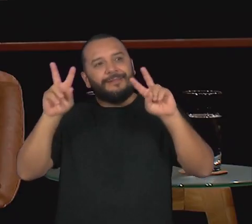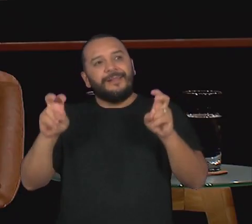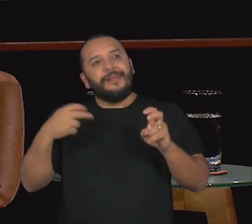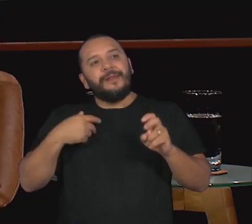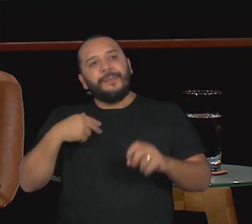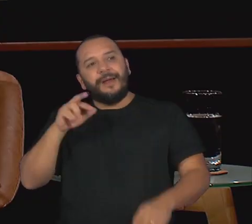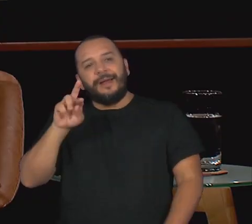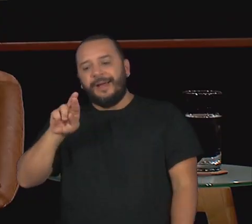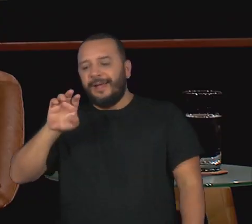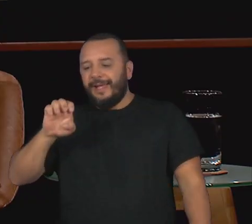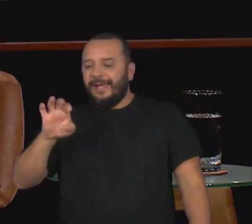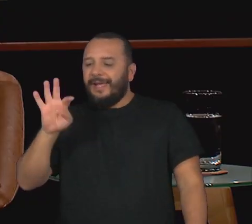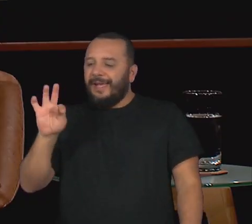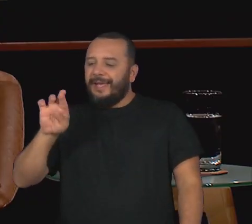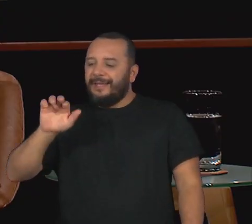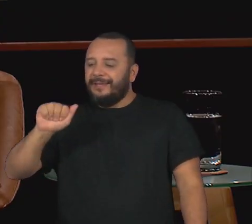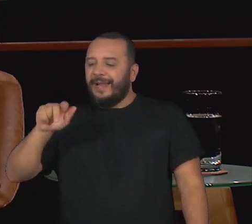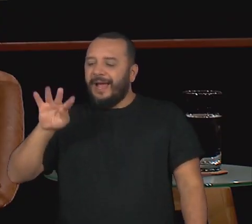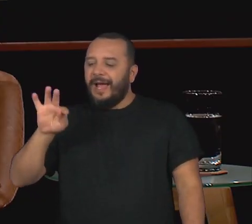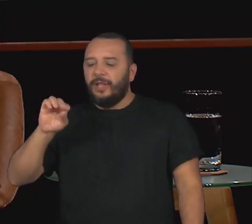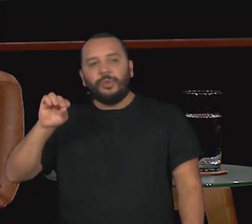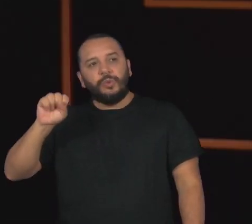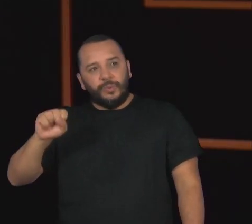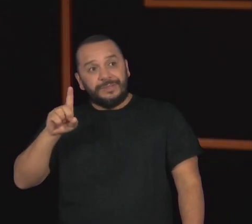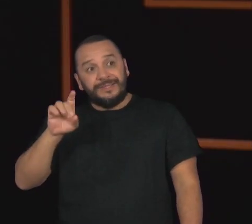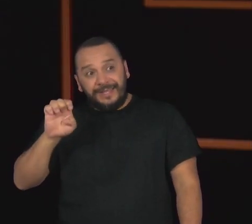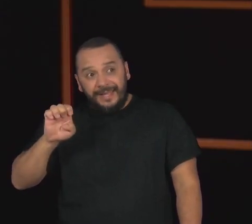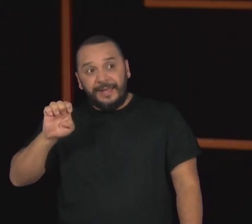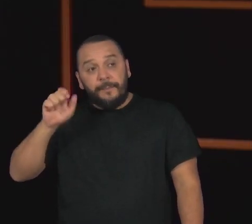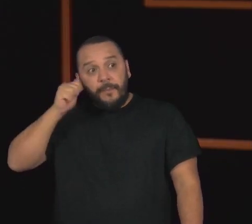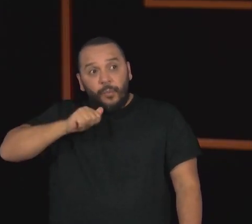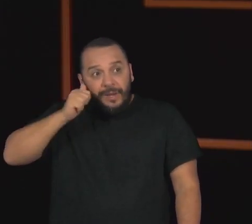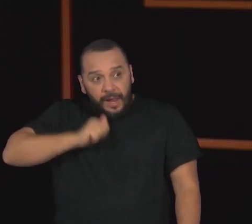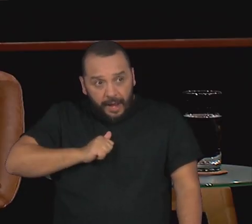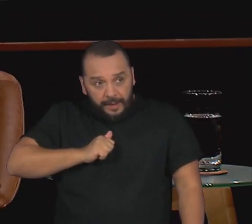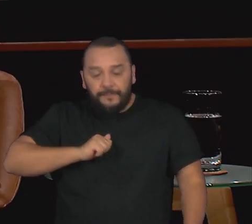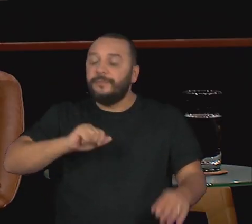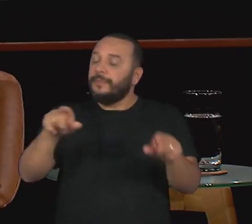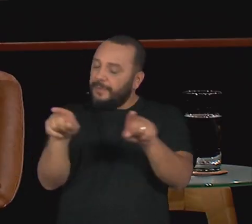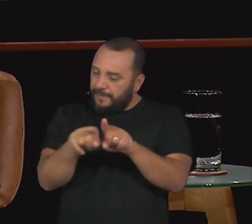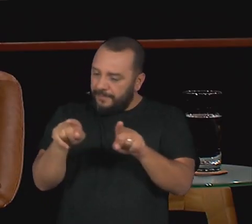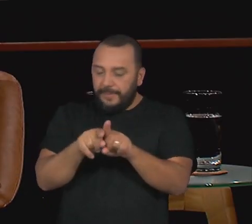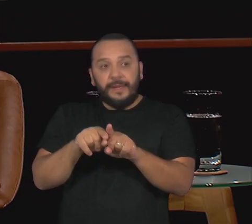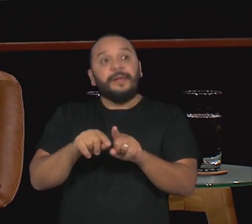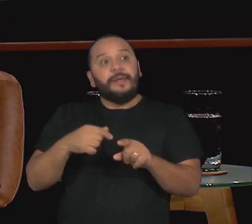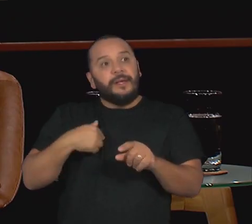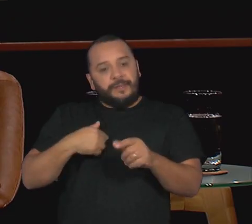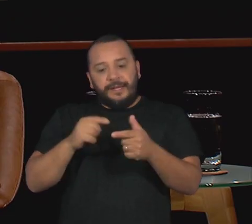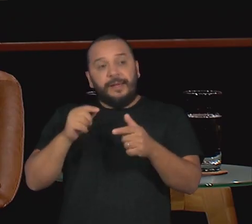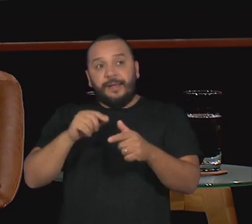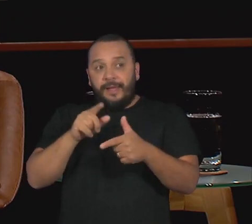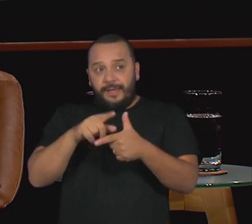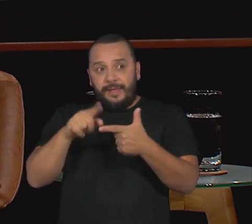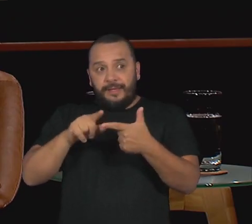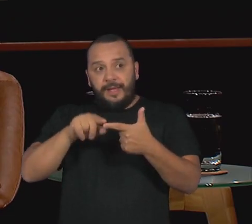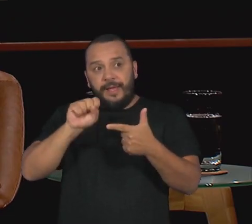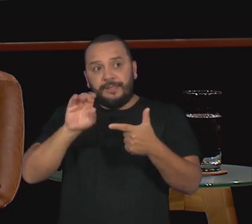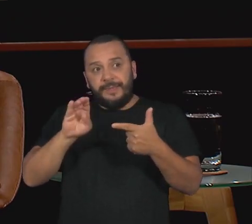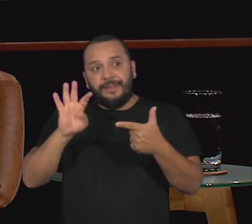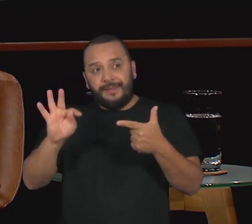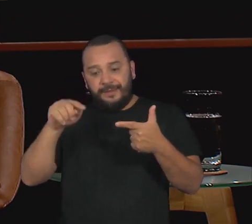sequência, você fez o Éramos Seis, no SBT. Aí você estava ao lado da Regina Duarte, Stênio Garcia,